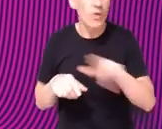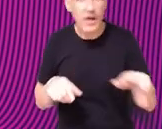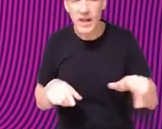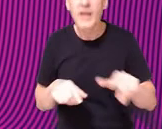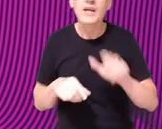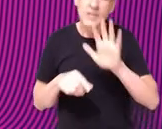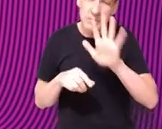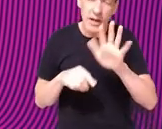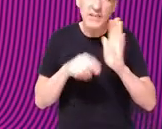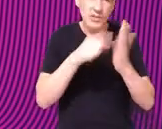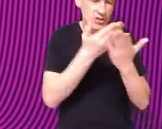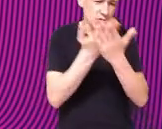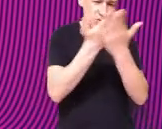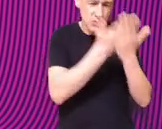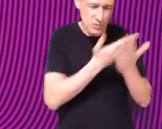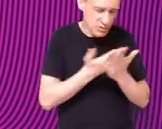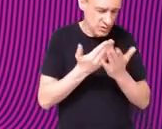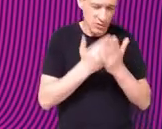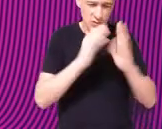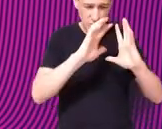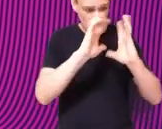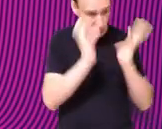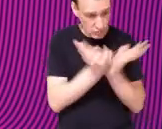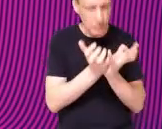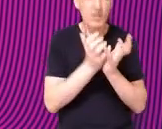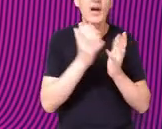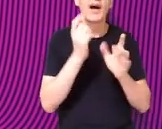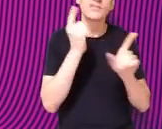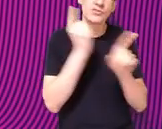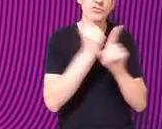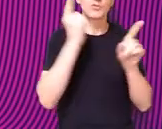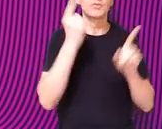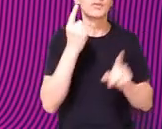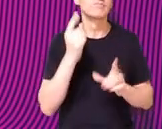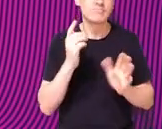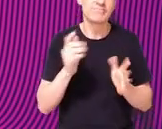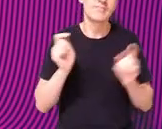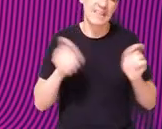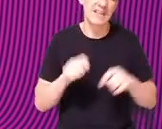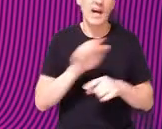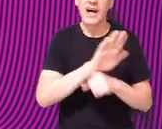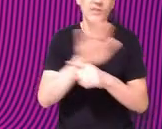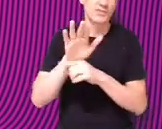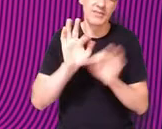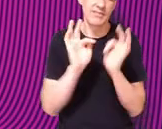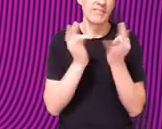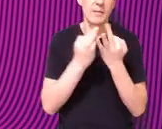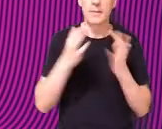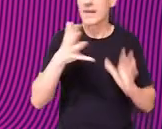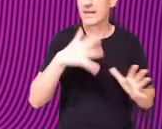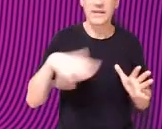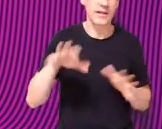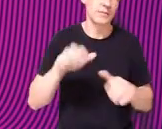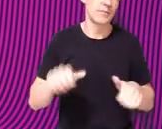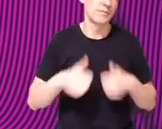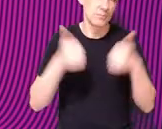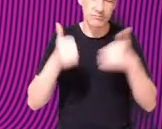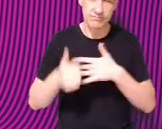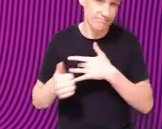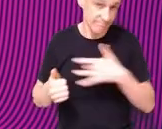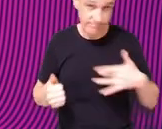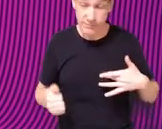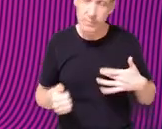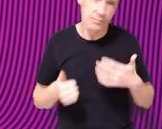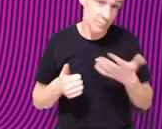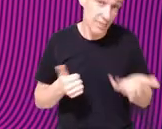terapêuticas que beneficiariam a família dela toda, né? Então, acho que o grande lição desse caso, eu acho que, sim, foram